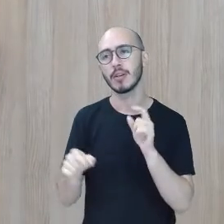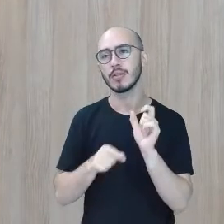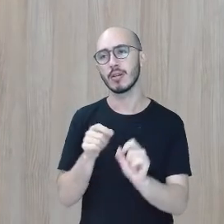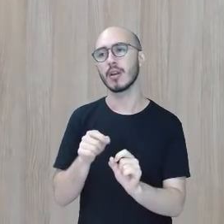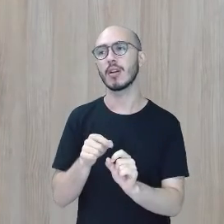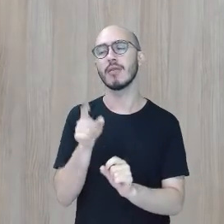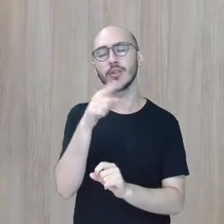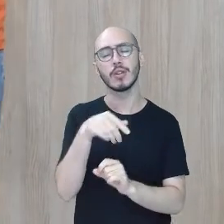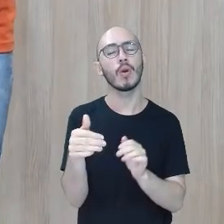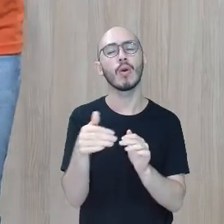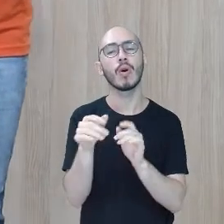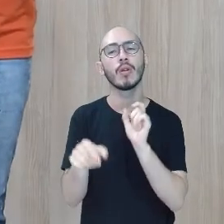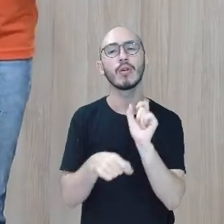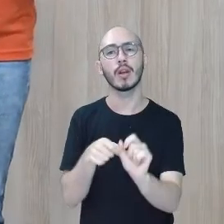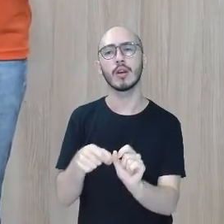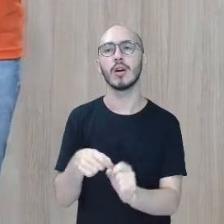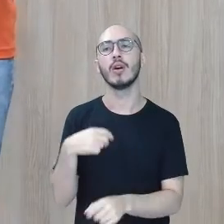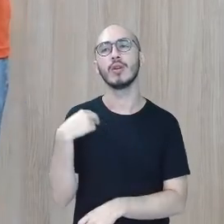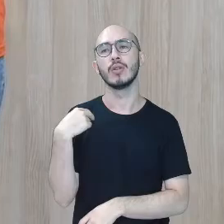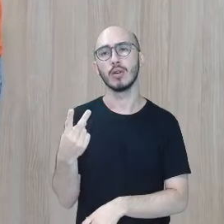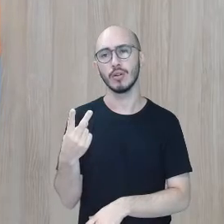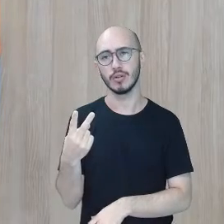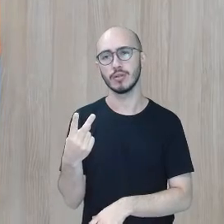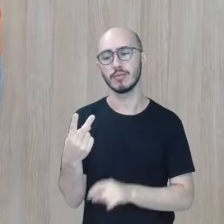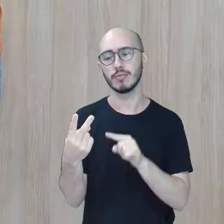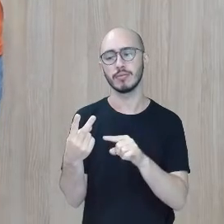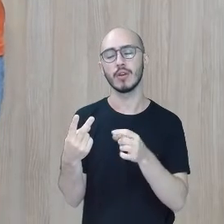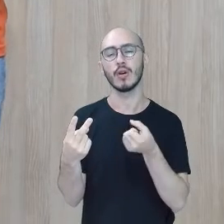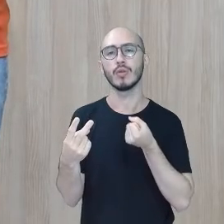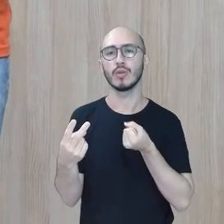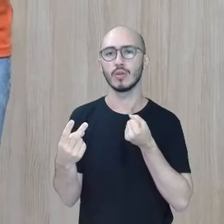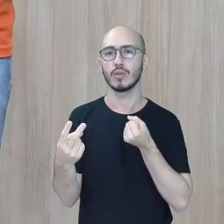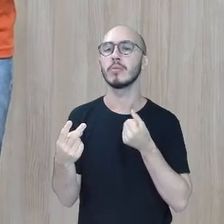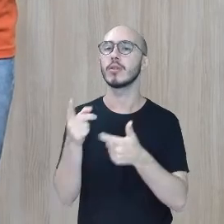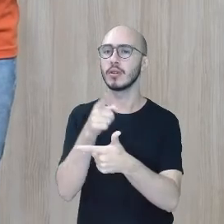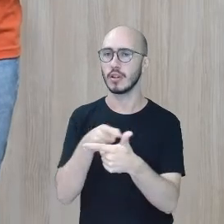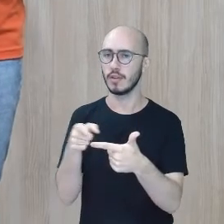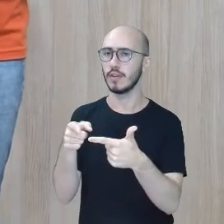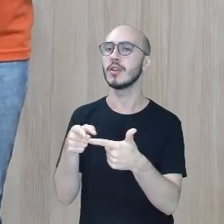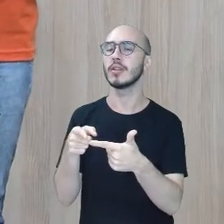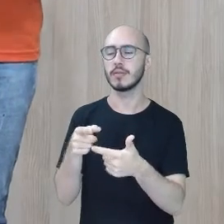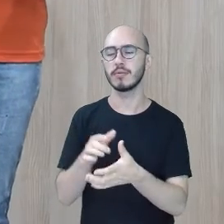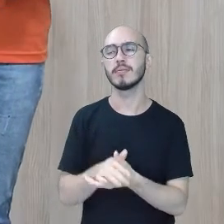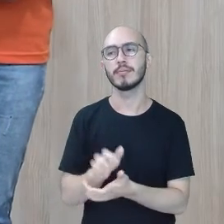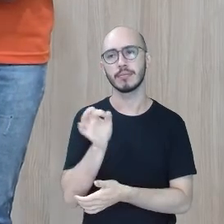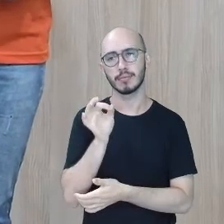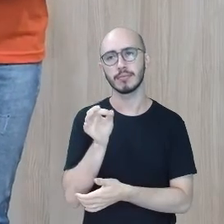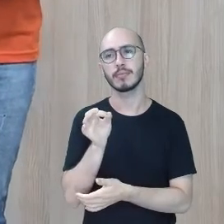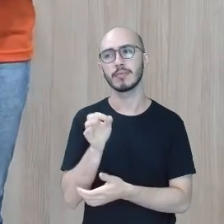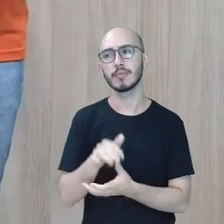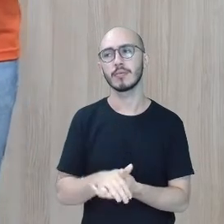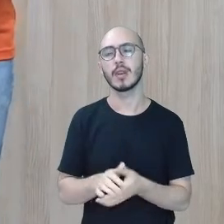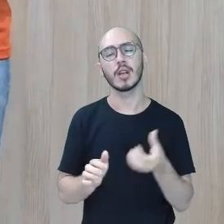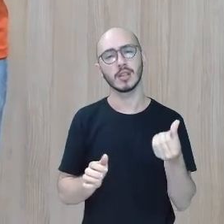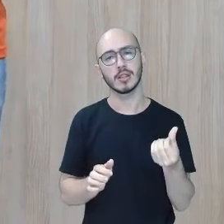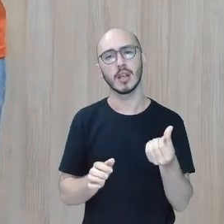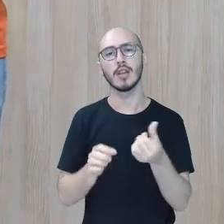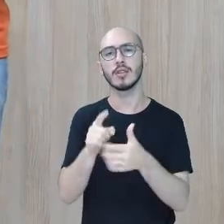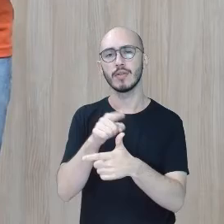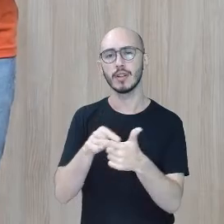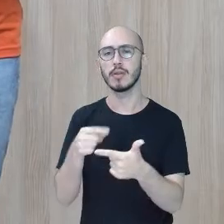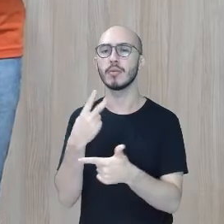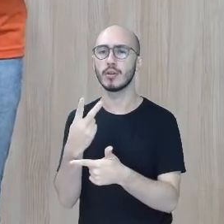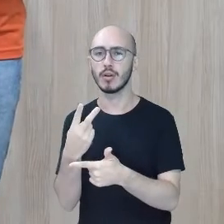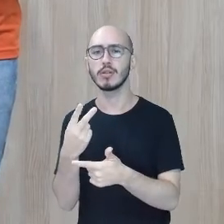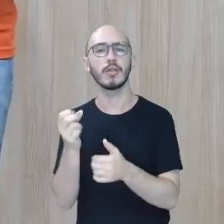você concorda comigo que o 2 é um número que é divisor desses dois números. Dá para eu dividir o 6 por 2 e